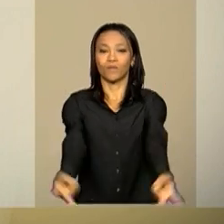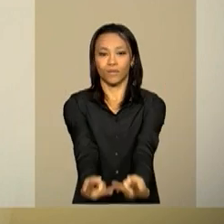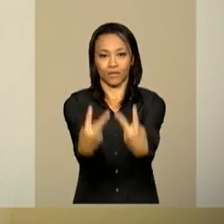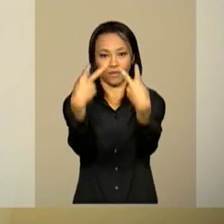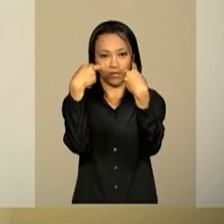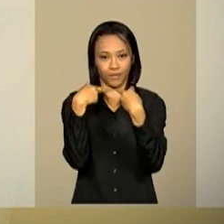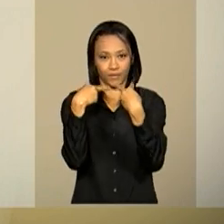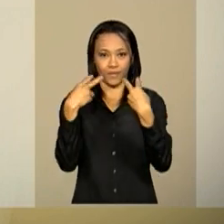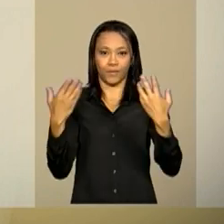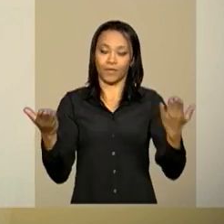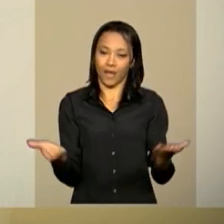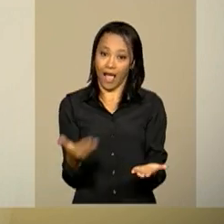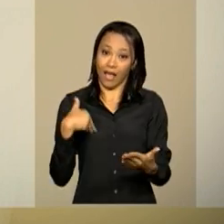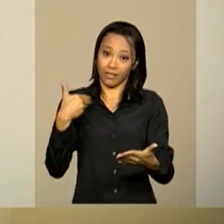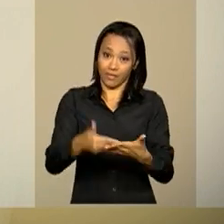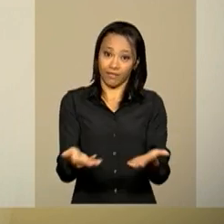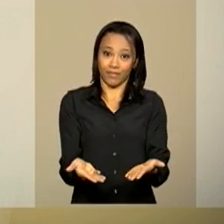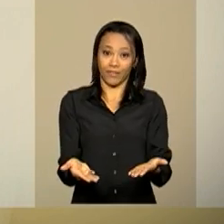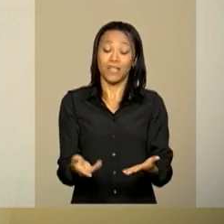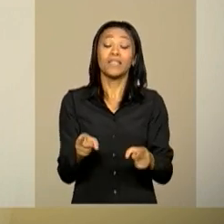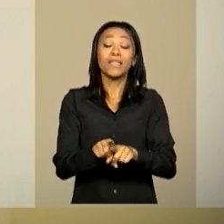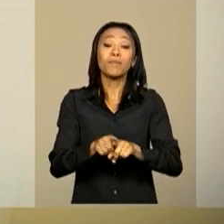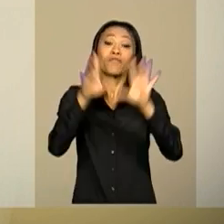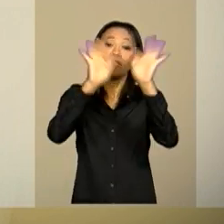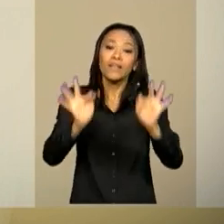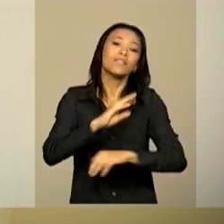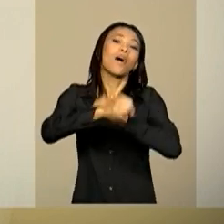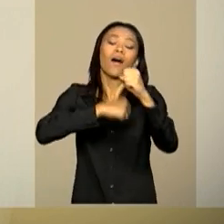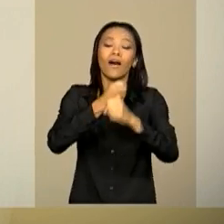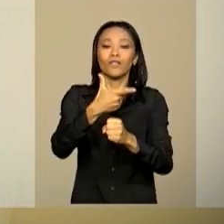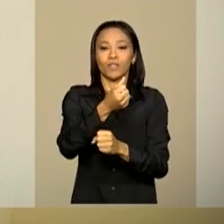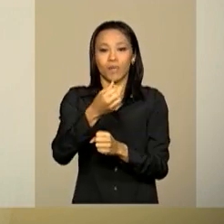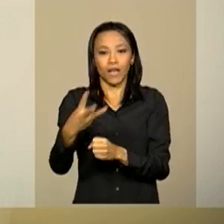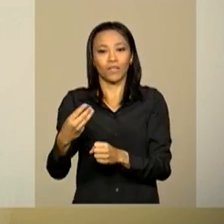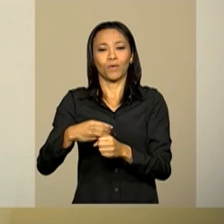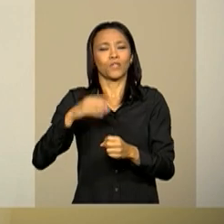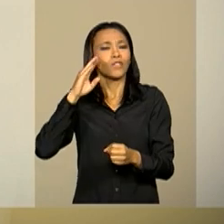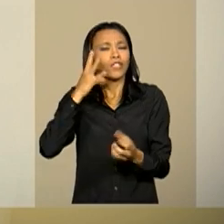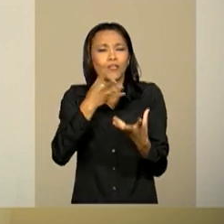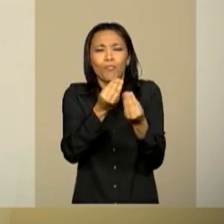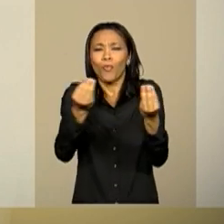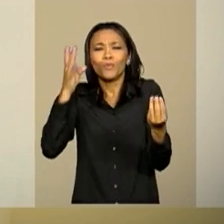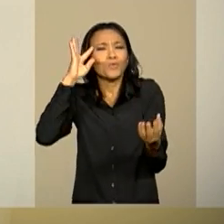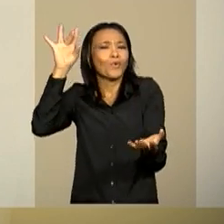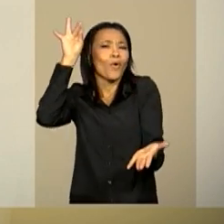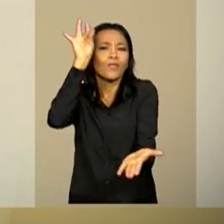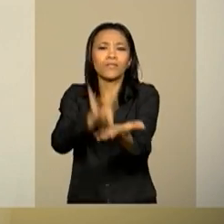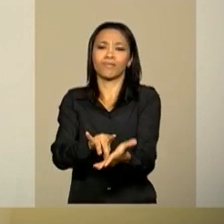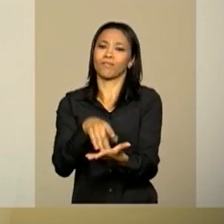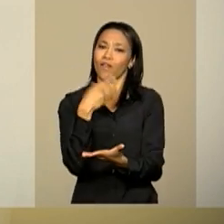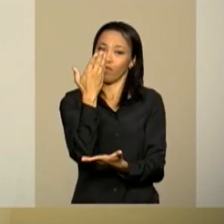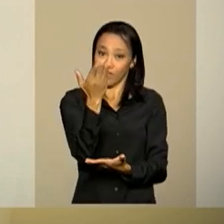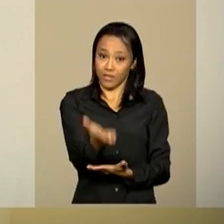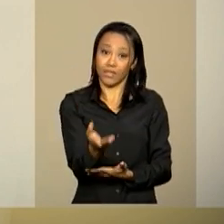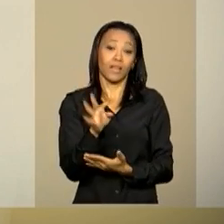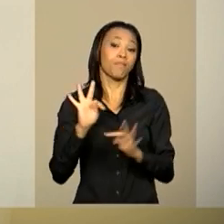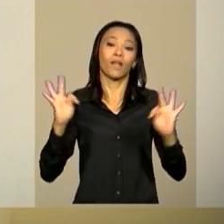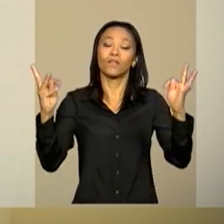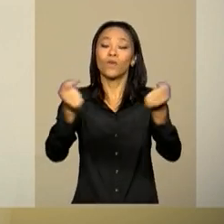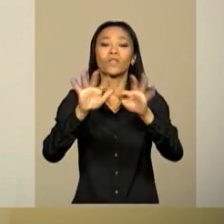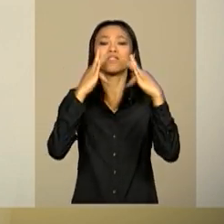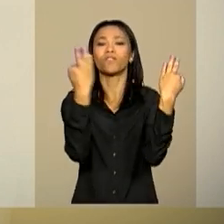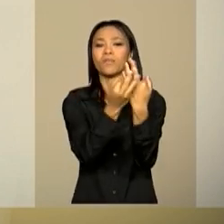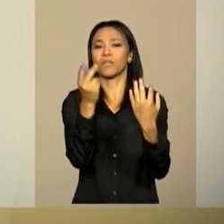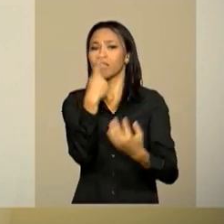ouvintes que nos acompanharam até agora e um feliz ano de 2014 cheio de realizações para você para todas as